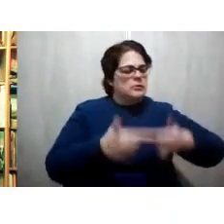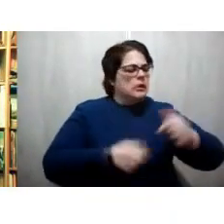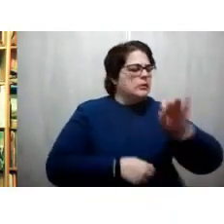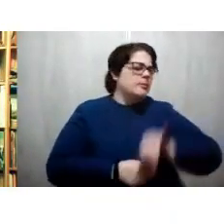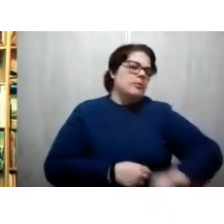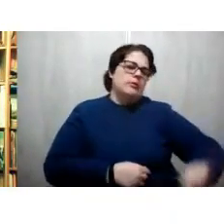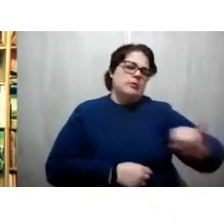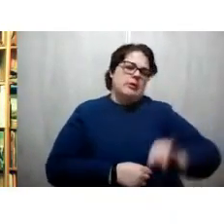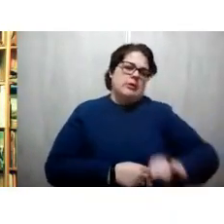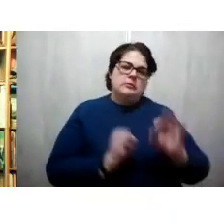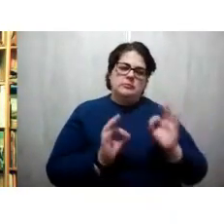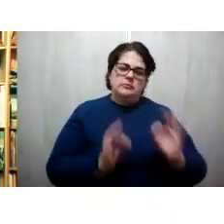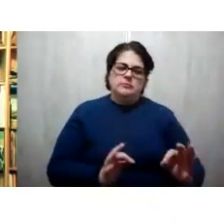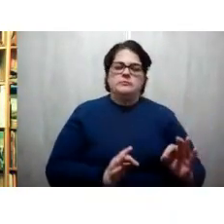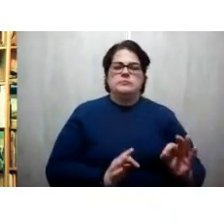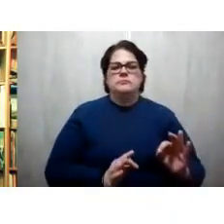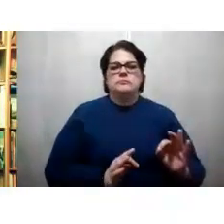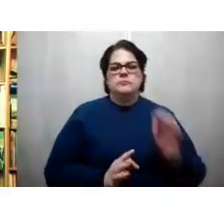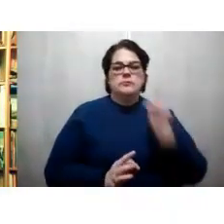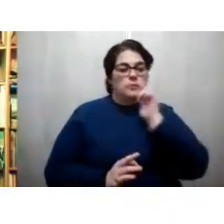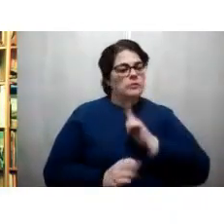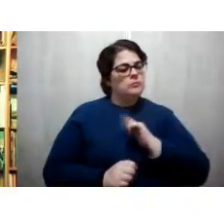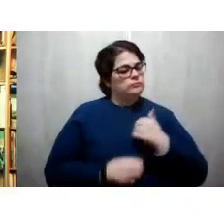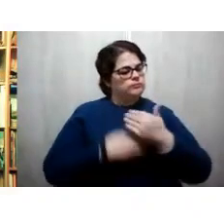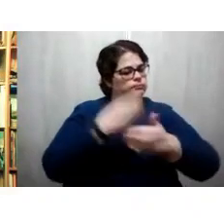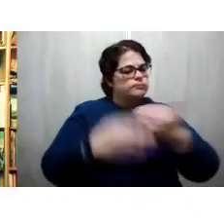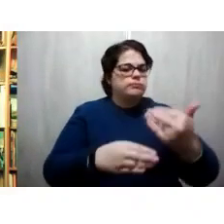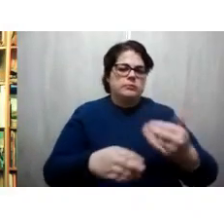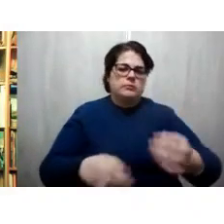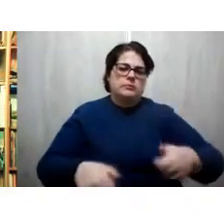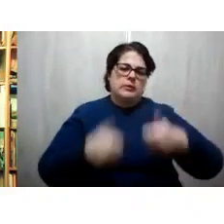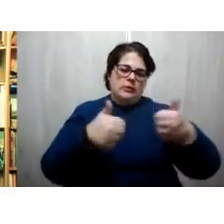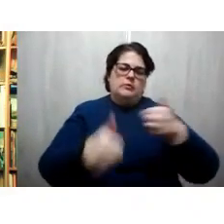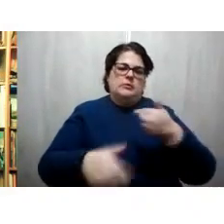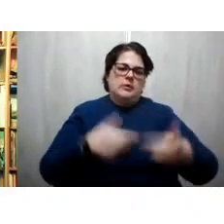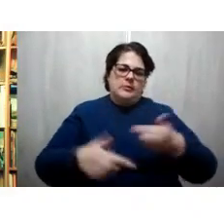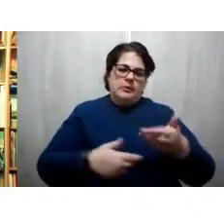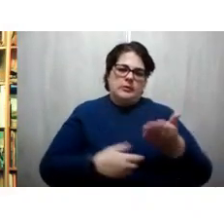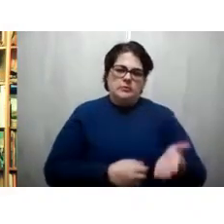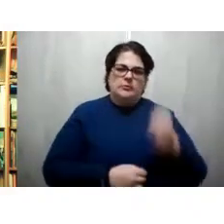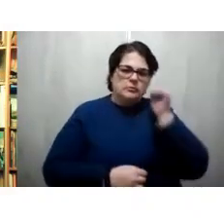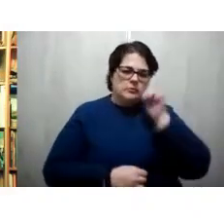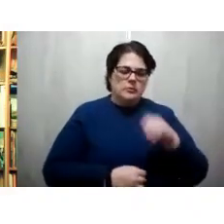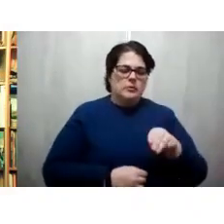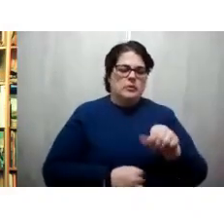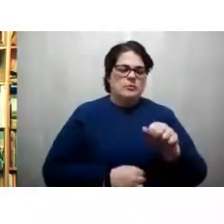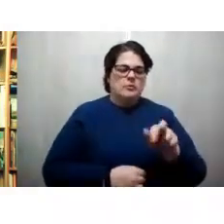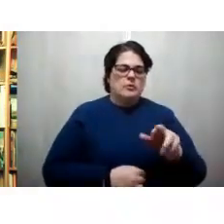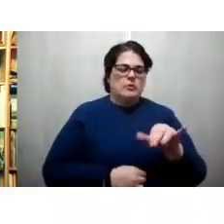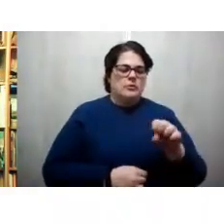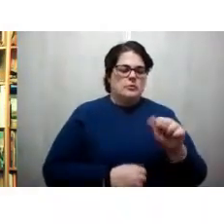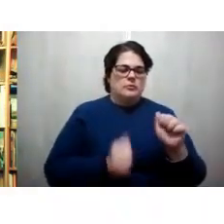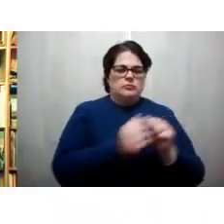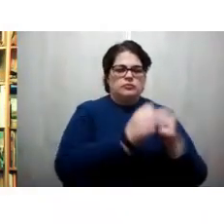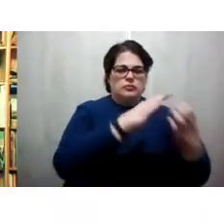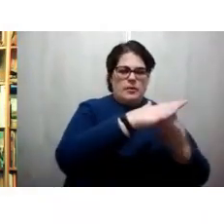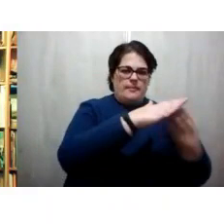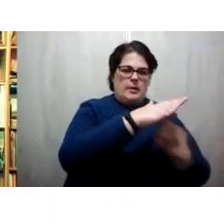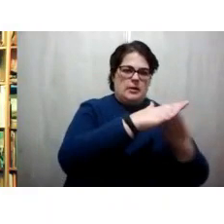relevante para o desenvolvimento do nosso trabalho. Ela já havia feito com a sua empresa, as Meninas dos